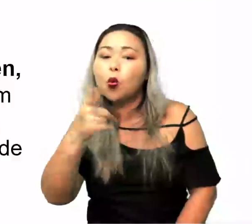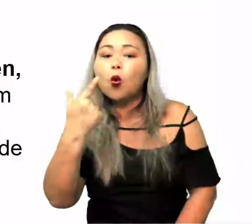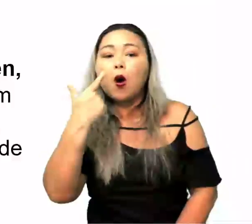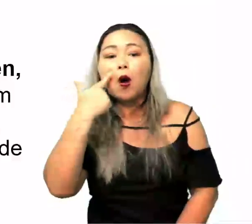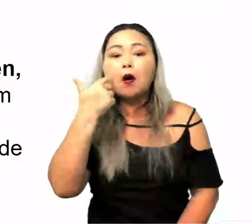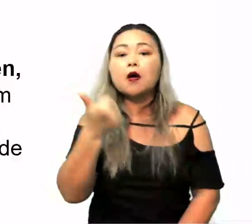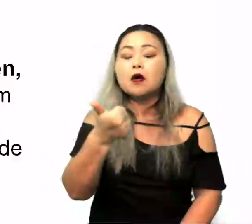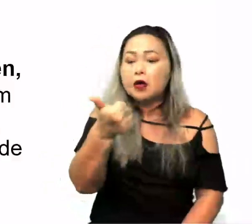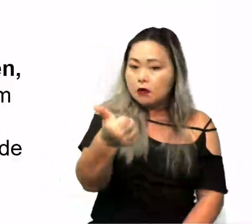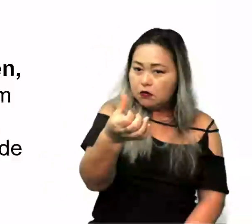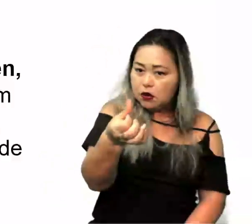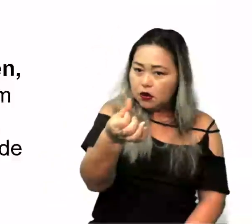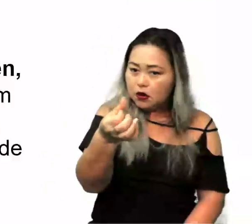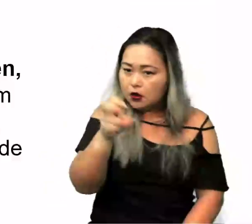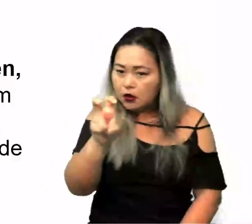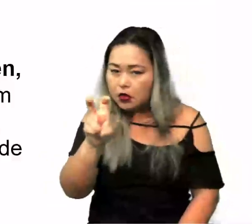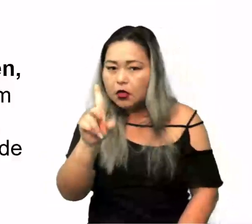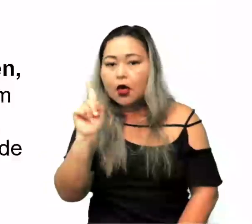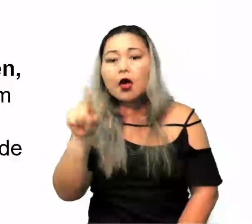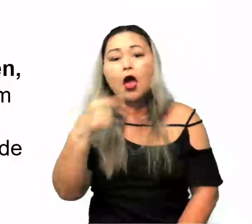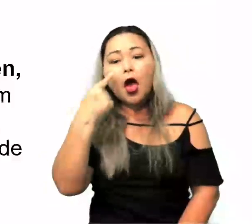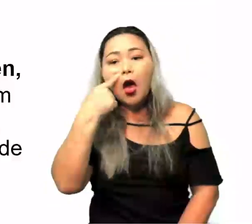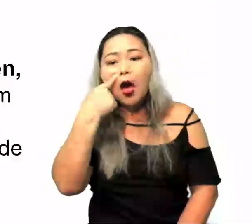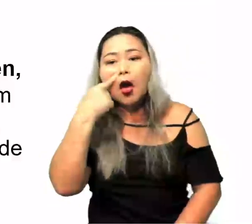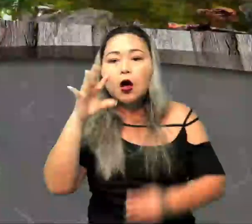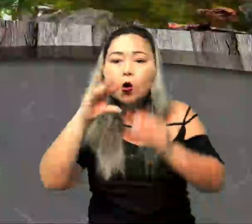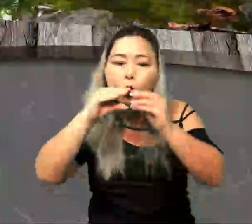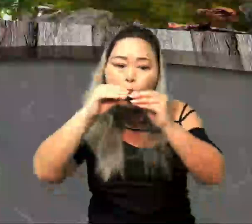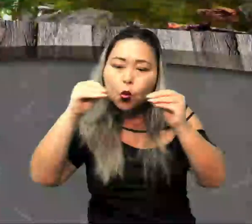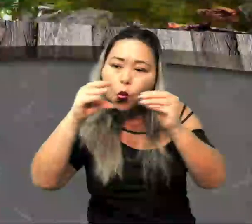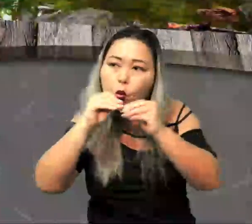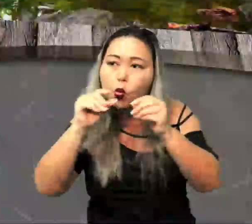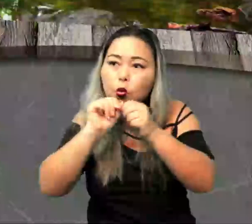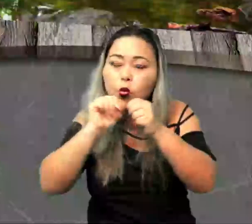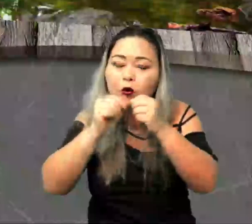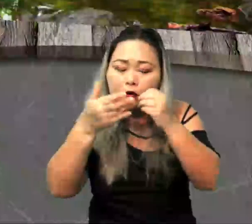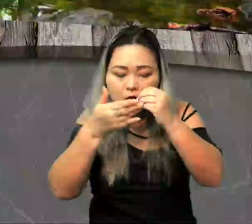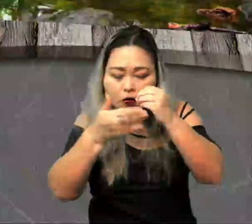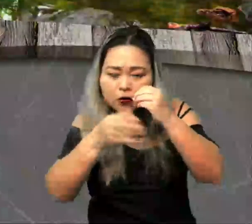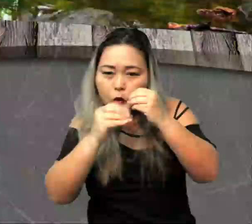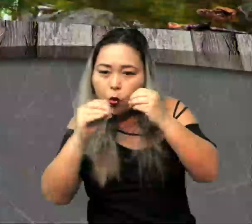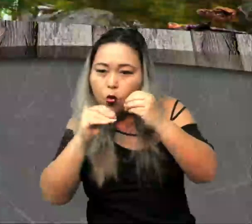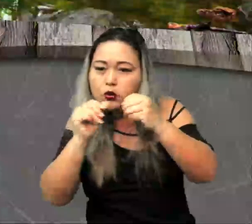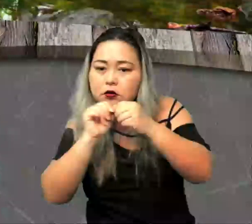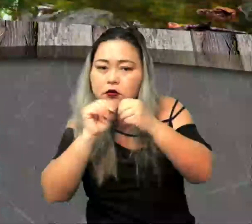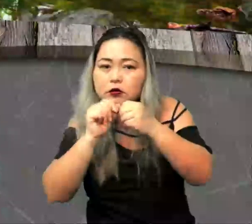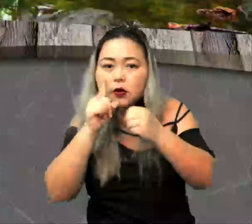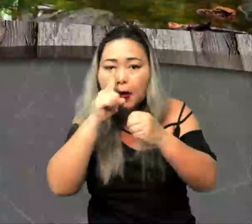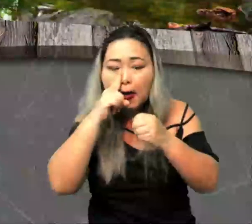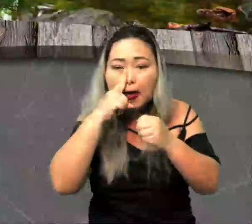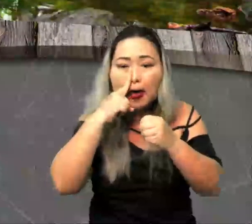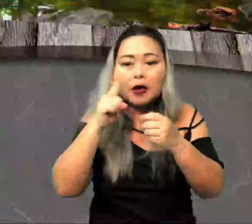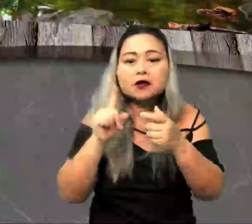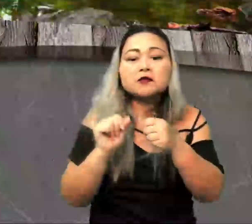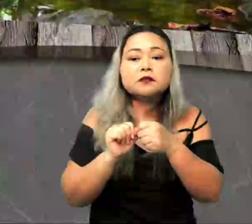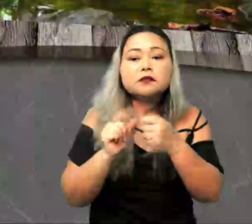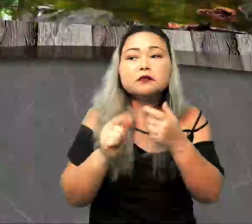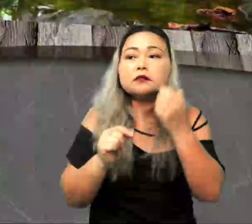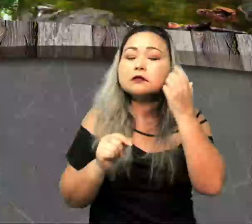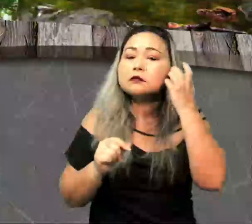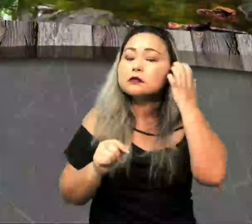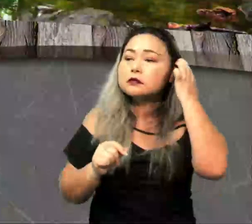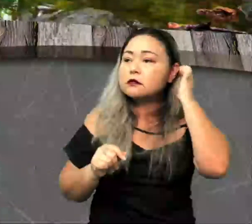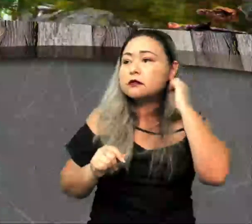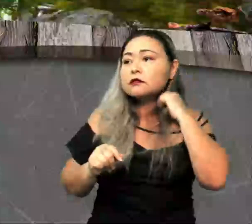aos quais chamou de célula. O que acontece aqui? Depois a gente dá um zoom ali na questão